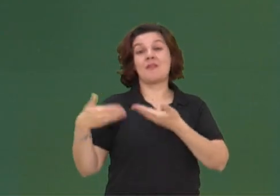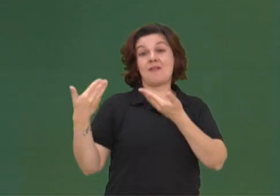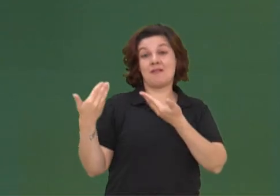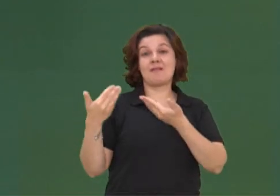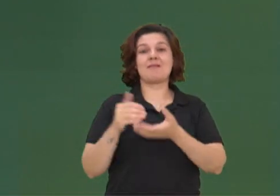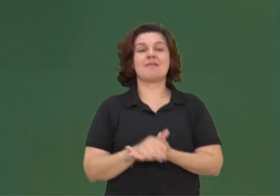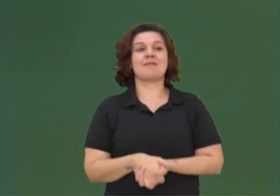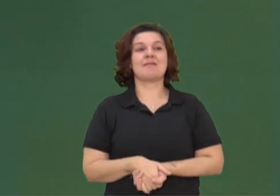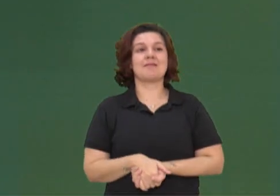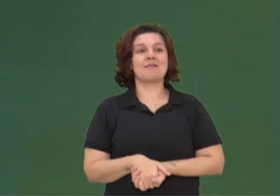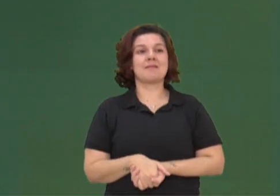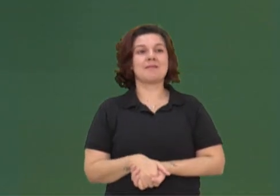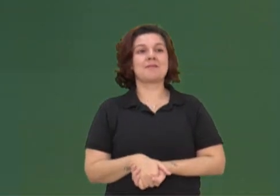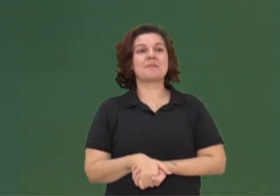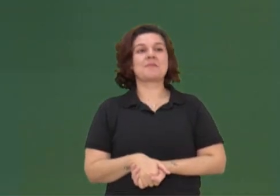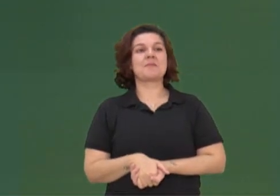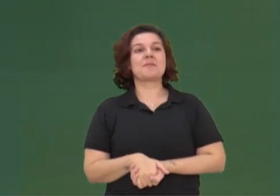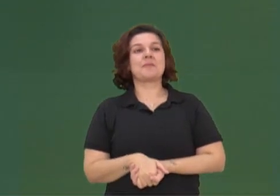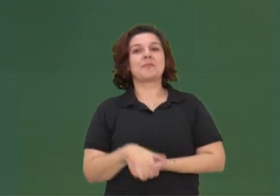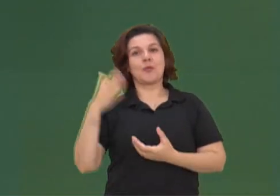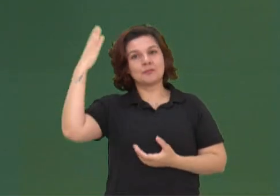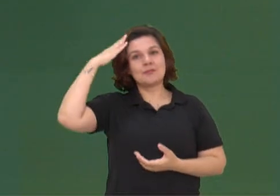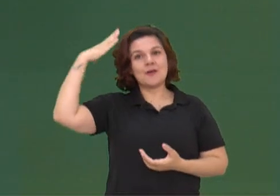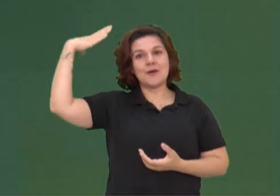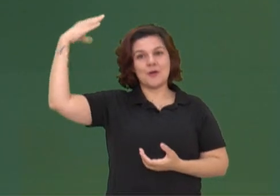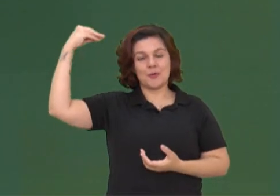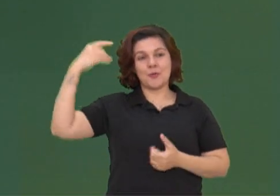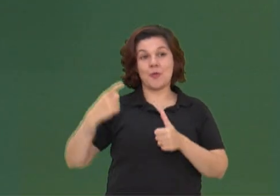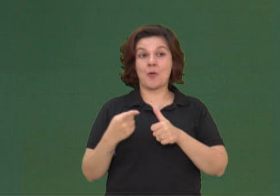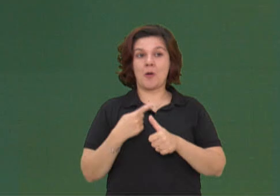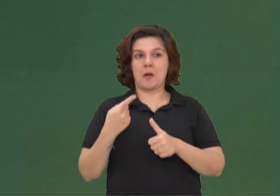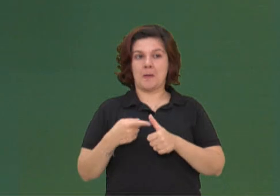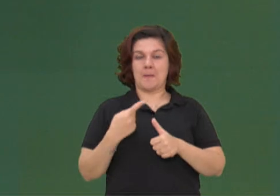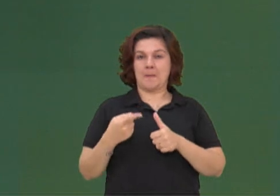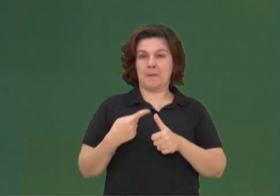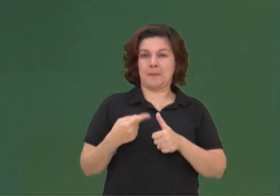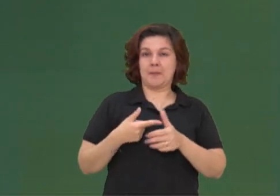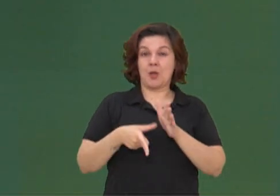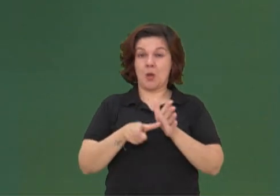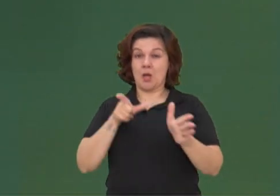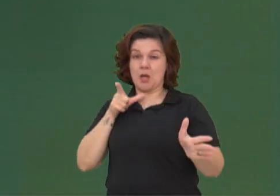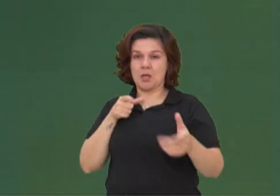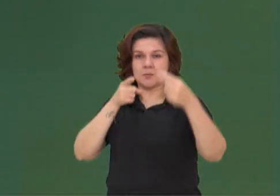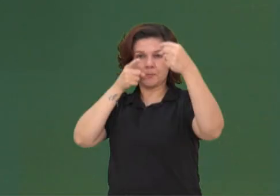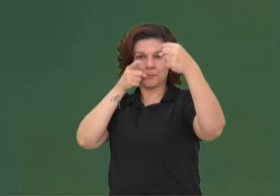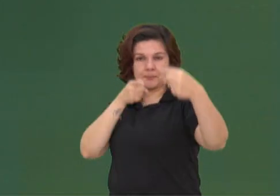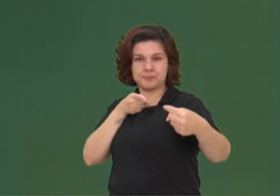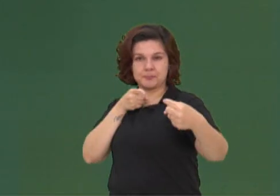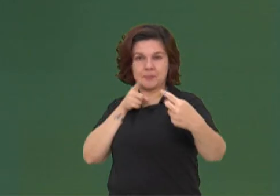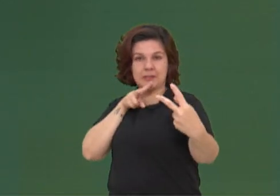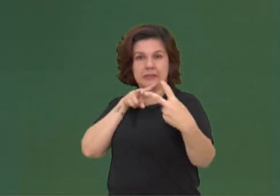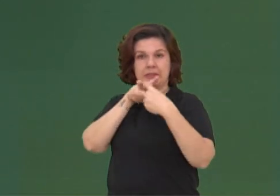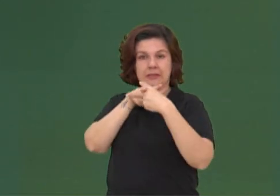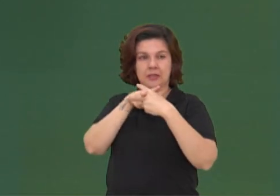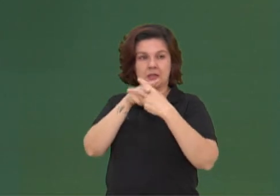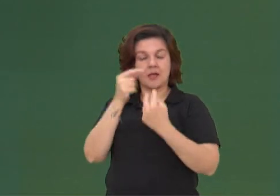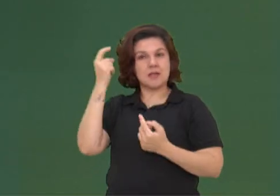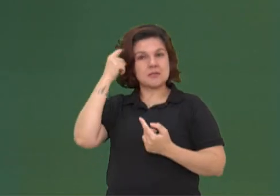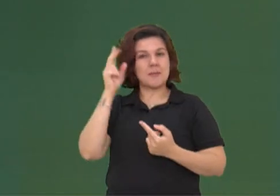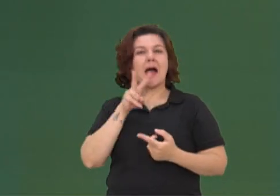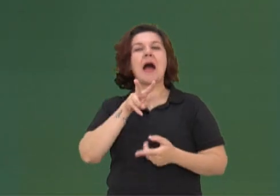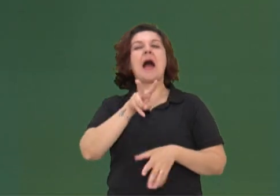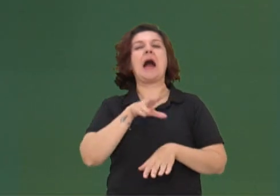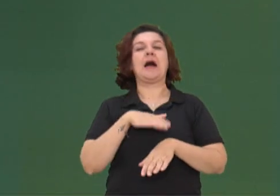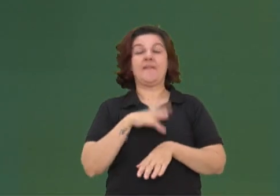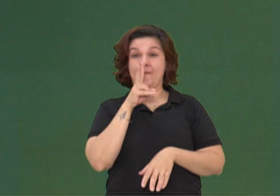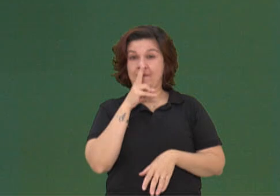podem perceber que o Goku, antes de enfrentar ali um determinado oponente, sempre que ele se depara ali com um oponente que é mais